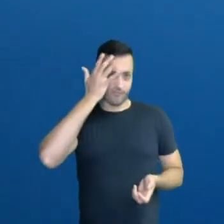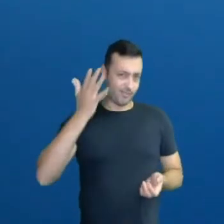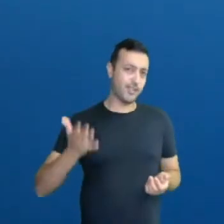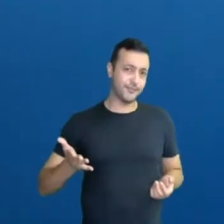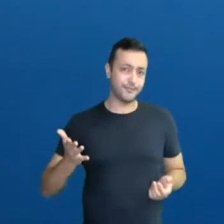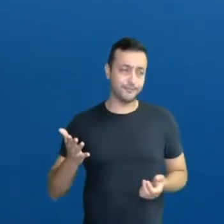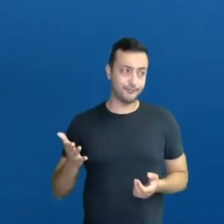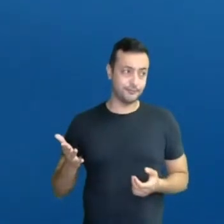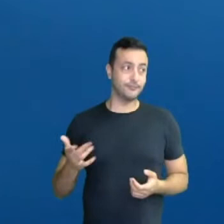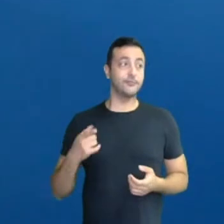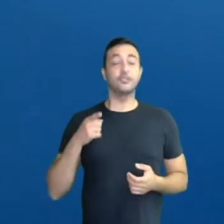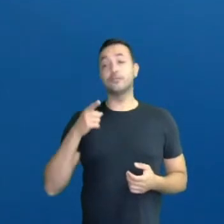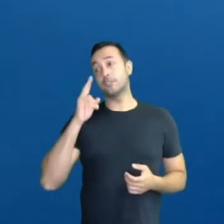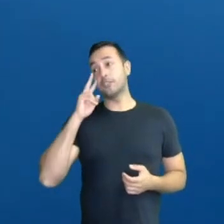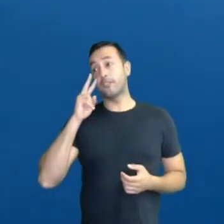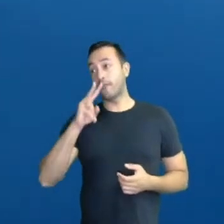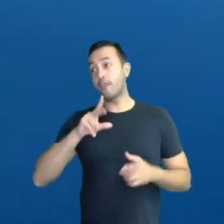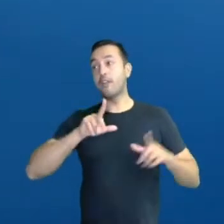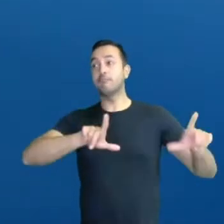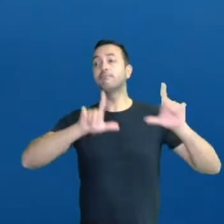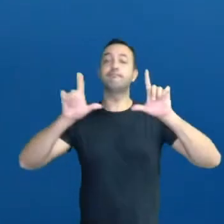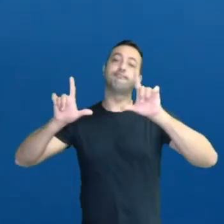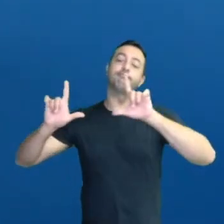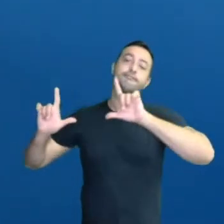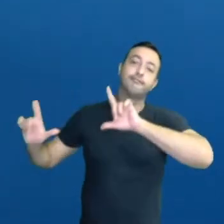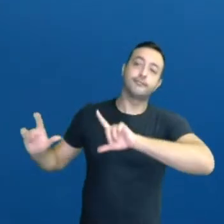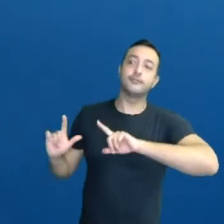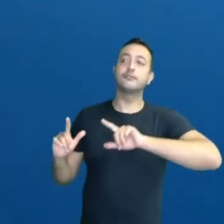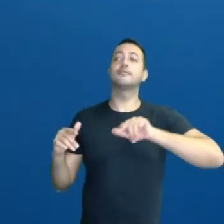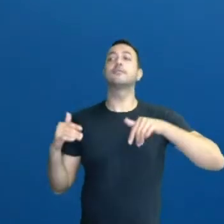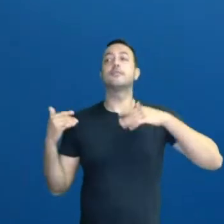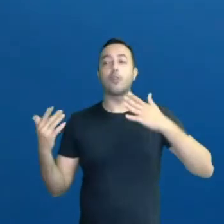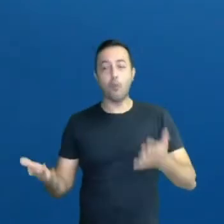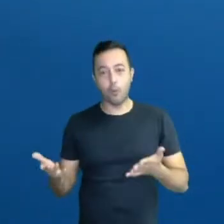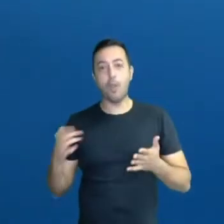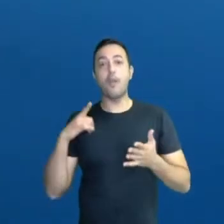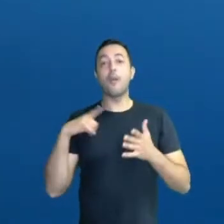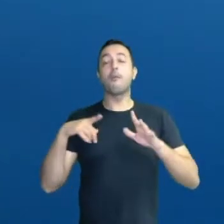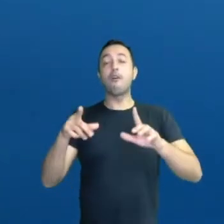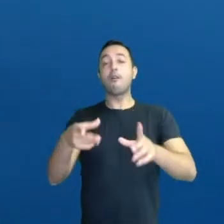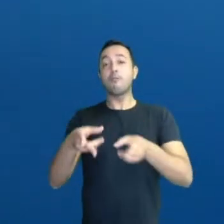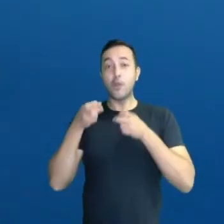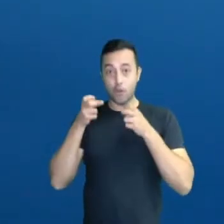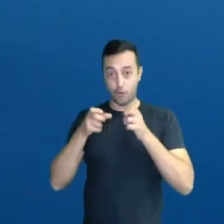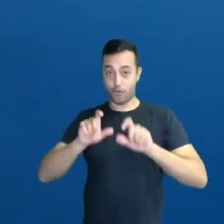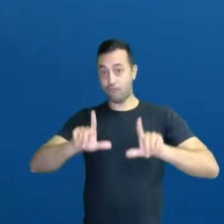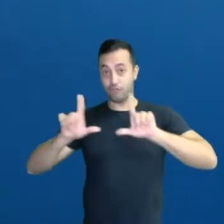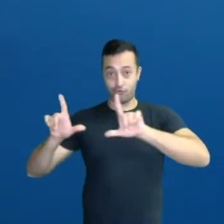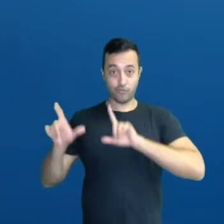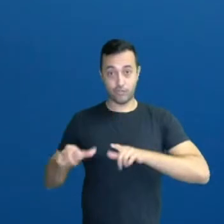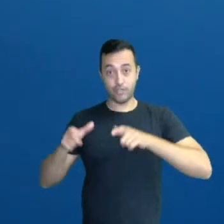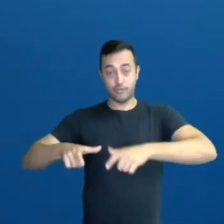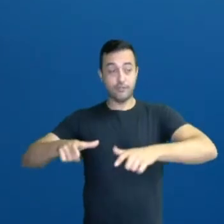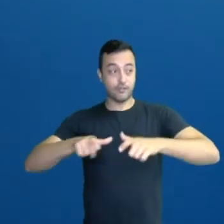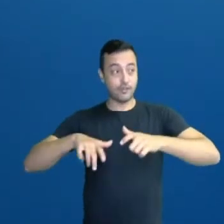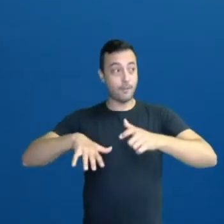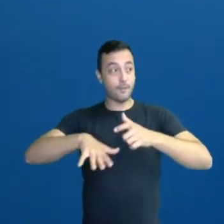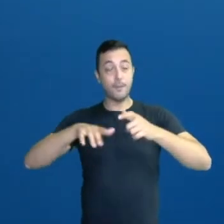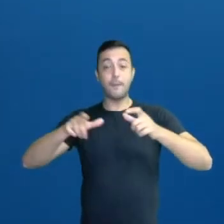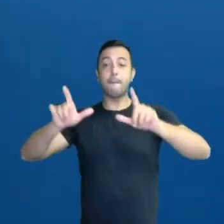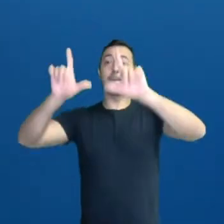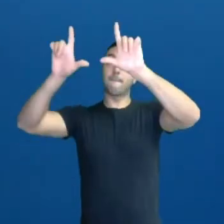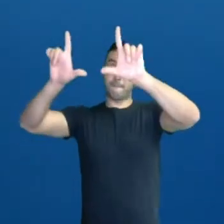tá, pessoal? Você vai olhar as imagens e vai, ó, puxar a imagem para esses espaços aqui